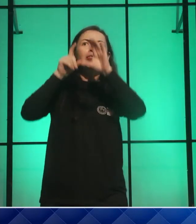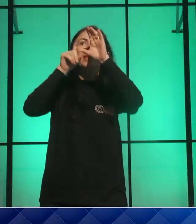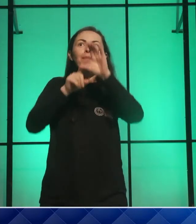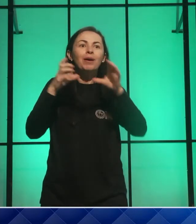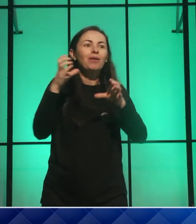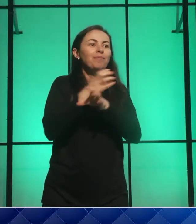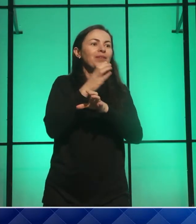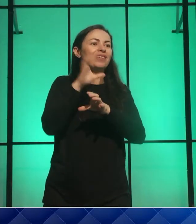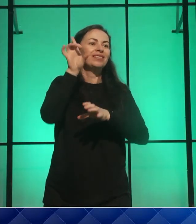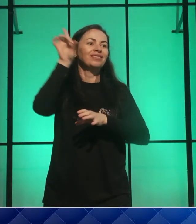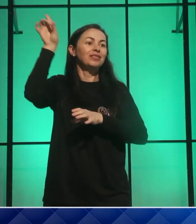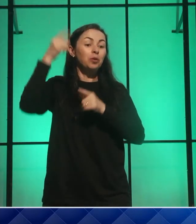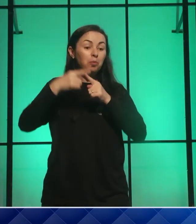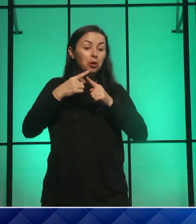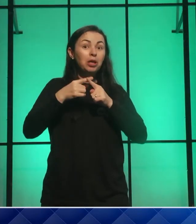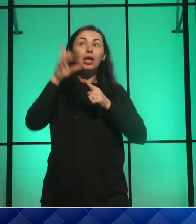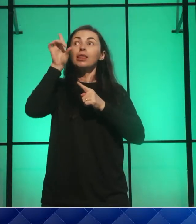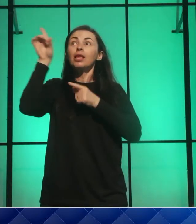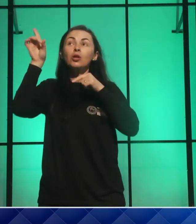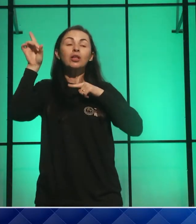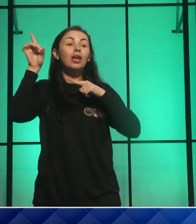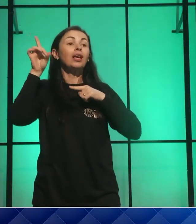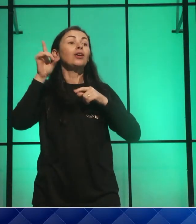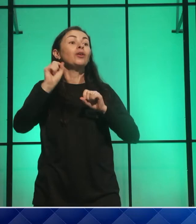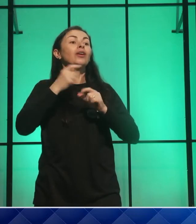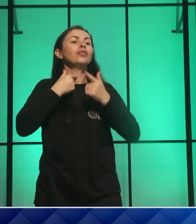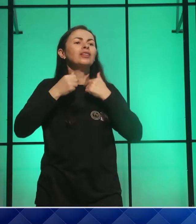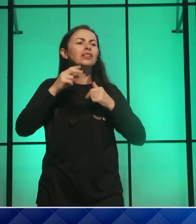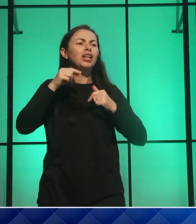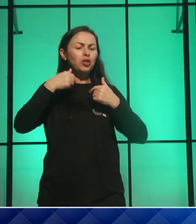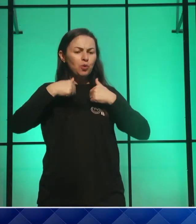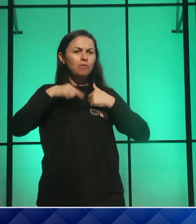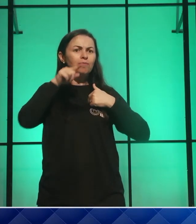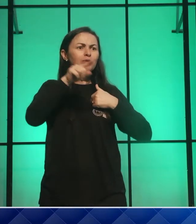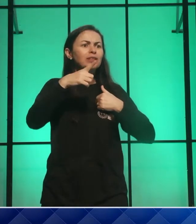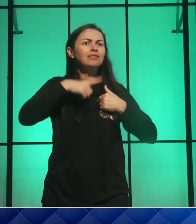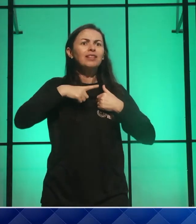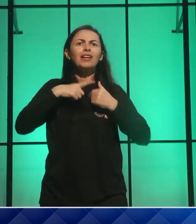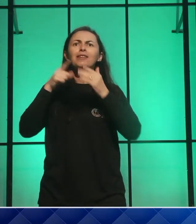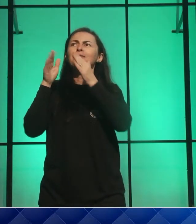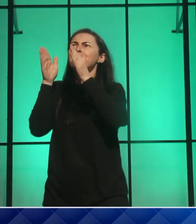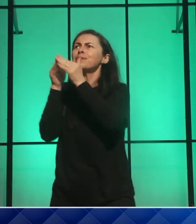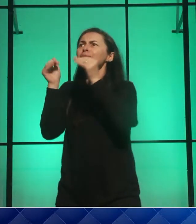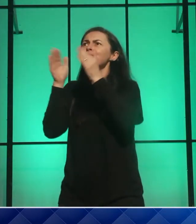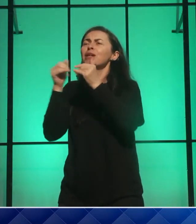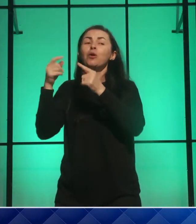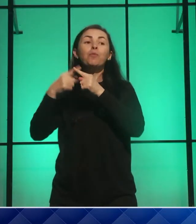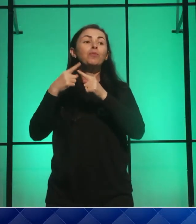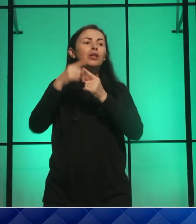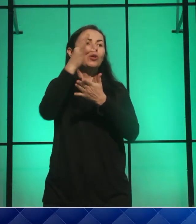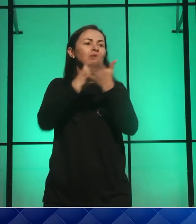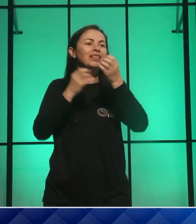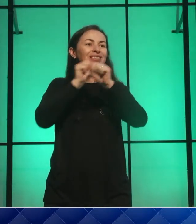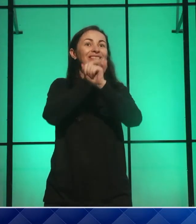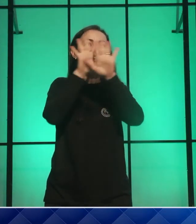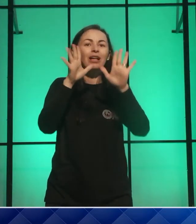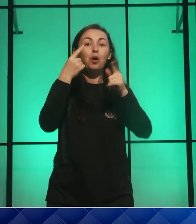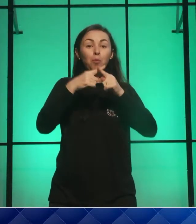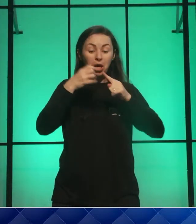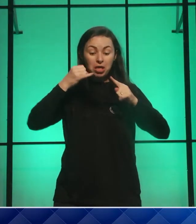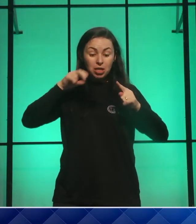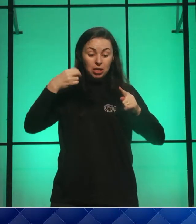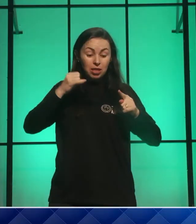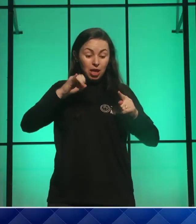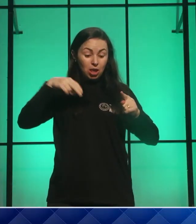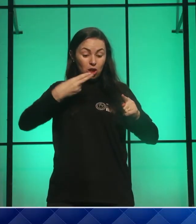dEle. Deus quer que eu e você peçamos, e se nós pedimos, o texto deixa bem claro, Deus